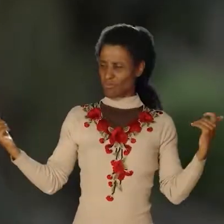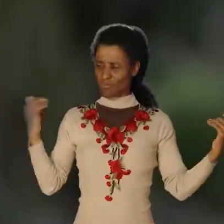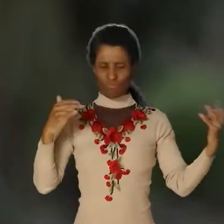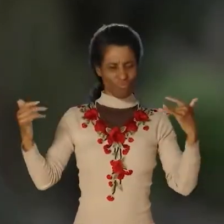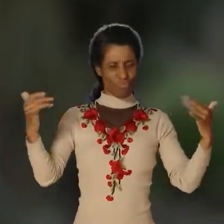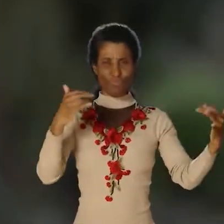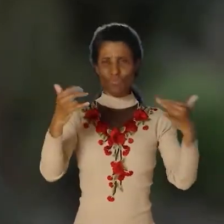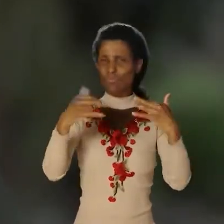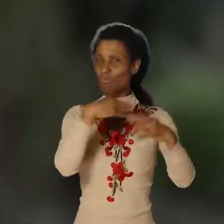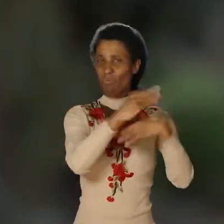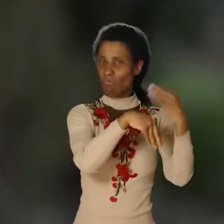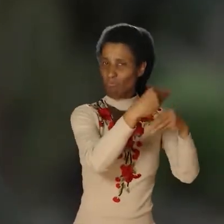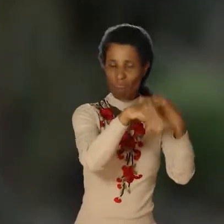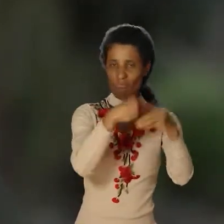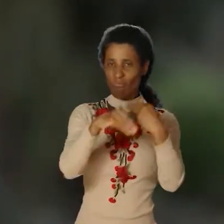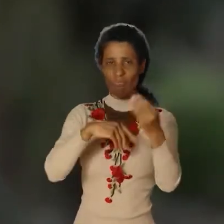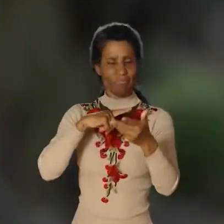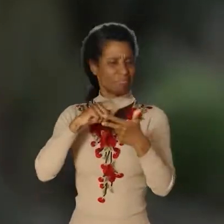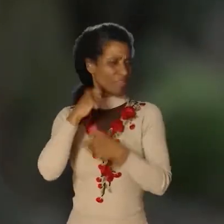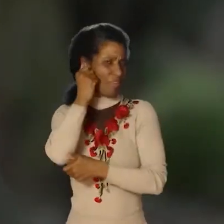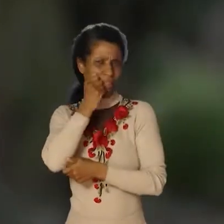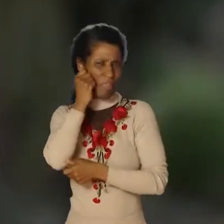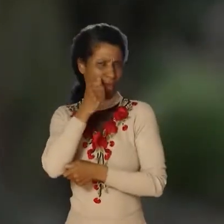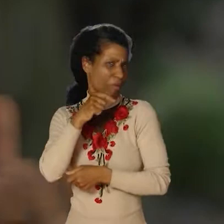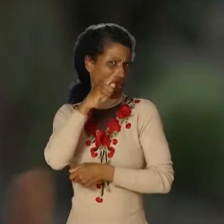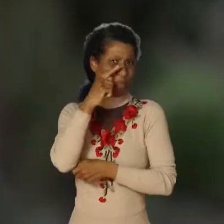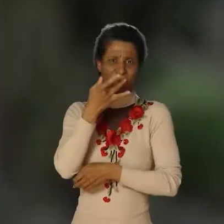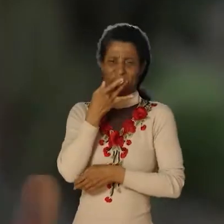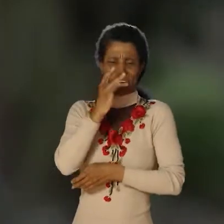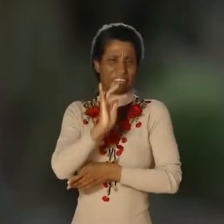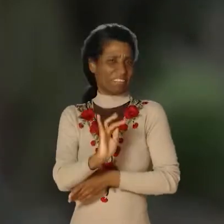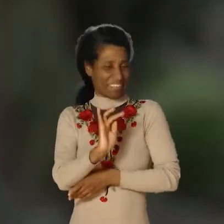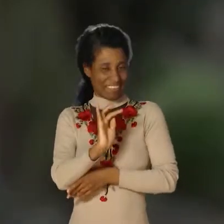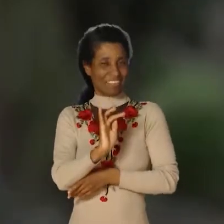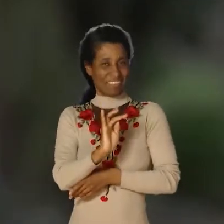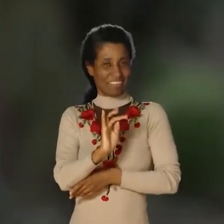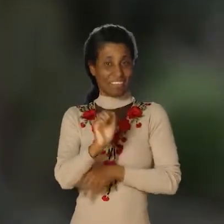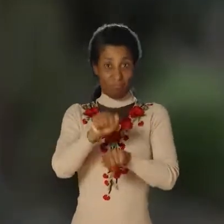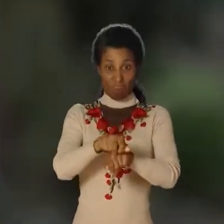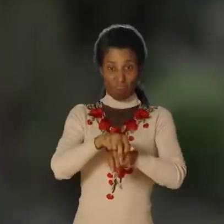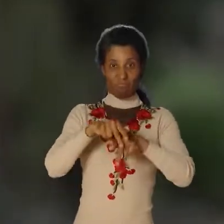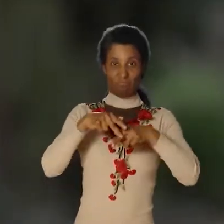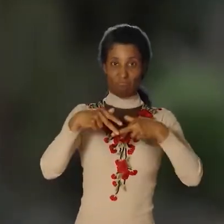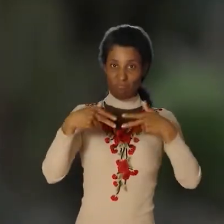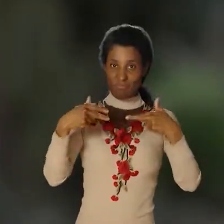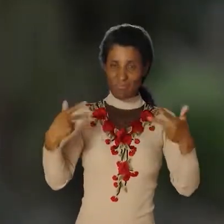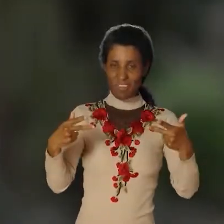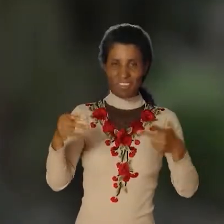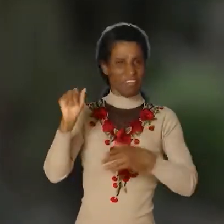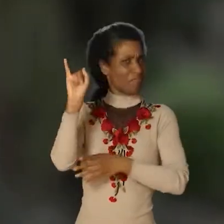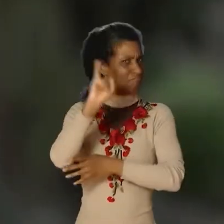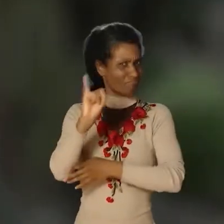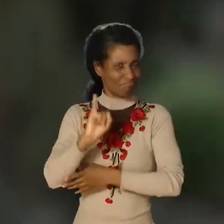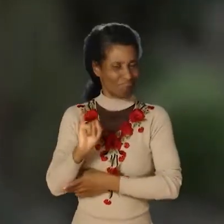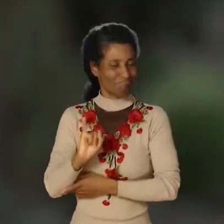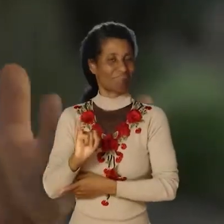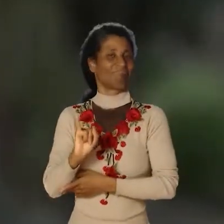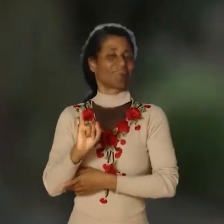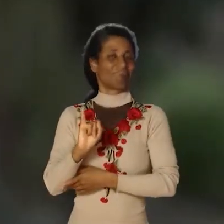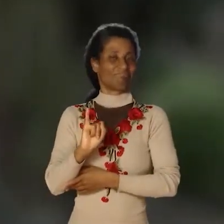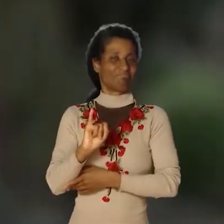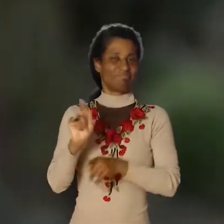entraram, várias raças, né? Nós temos raça negra, raça amarela, raça branca, e etnias, né?